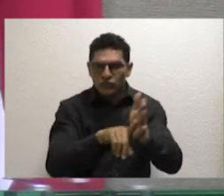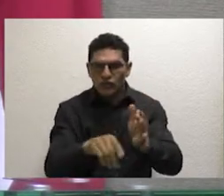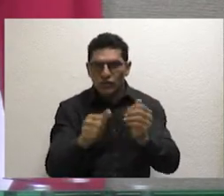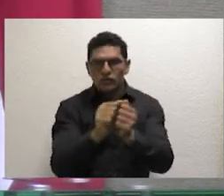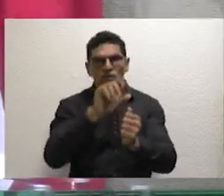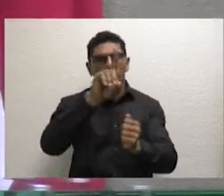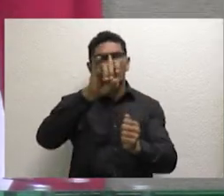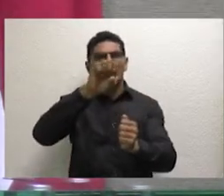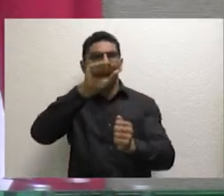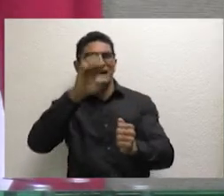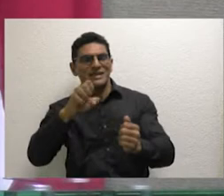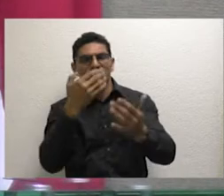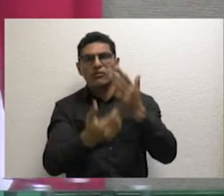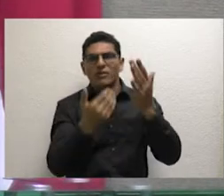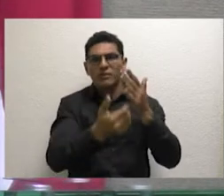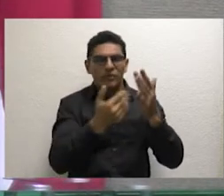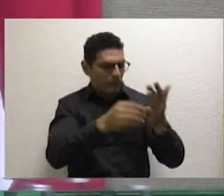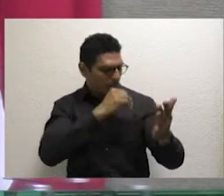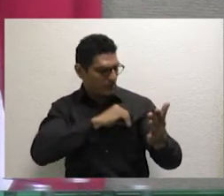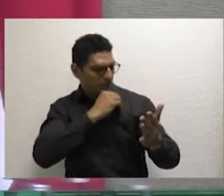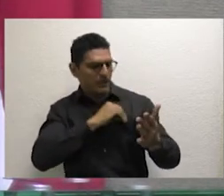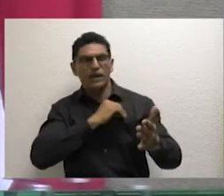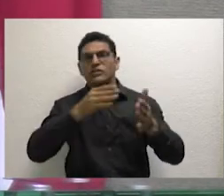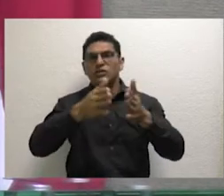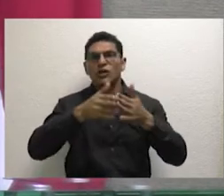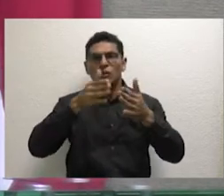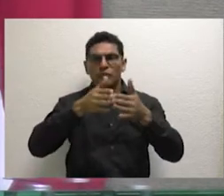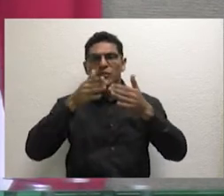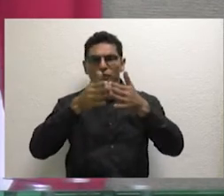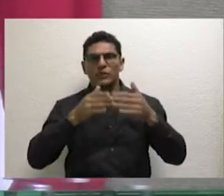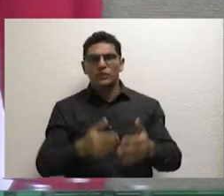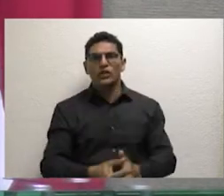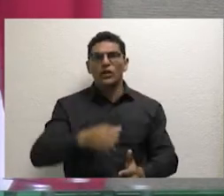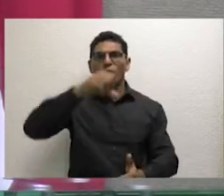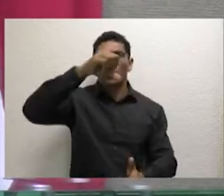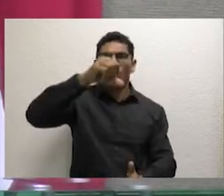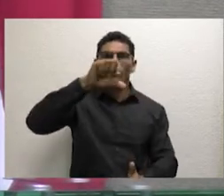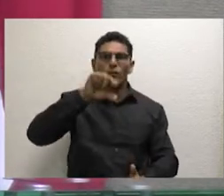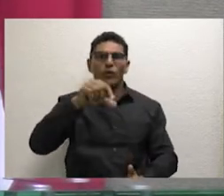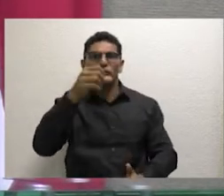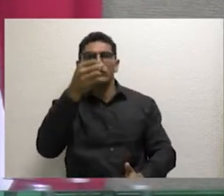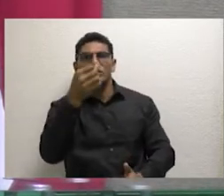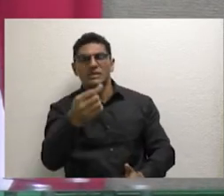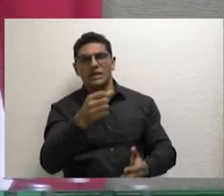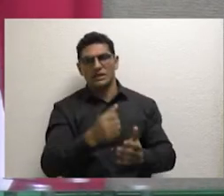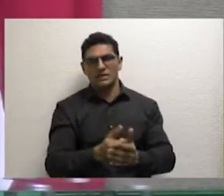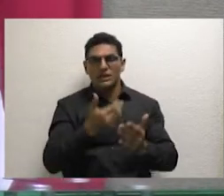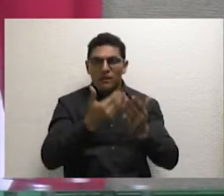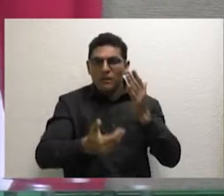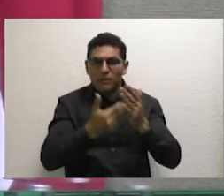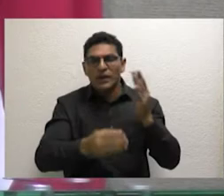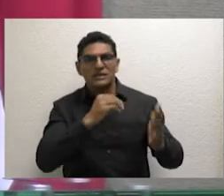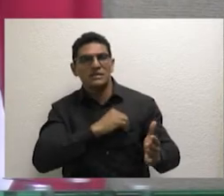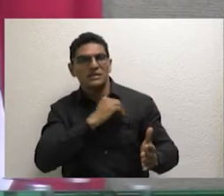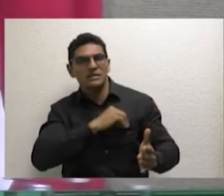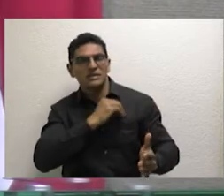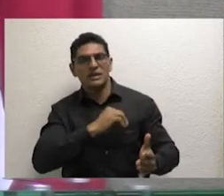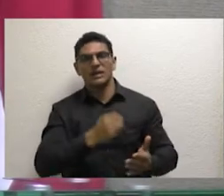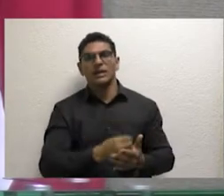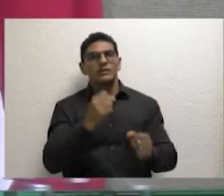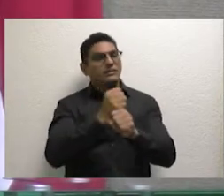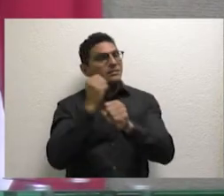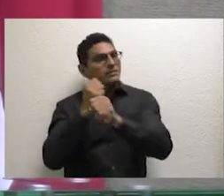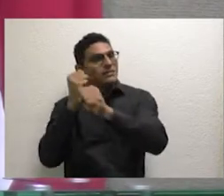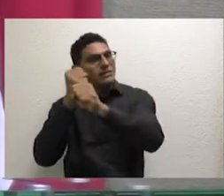às percas salariais e nós estamos pedindo exatamente são os 9.6 de percas salariais desses anos